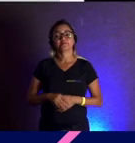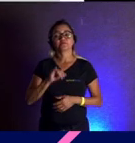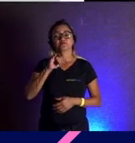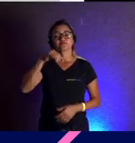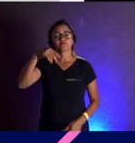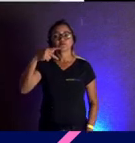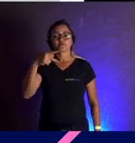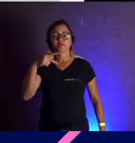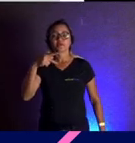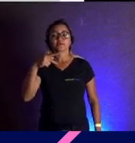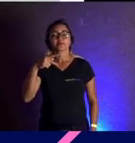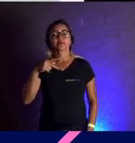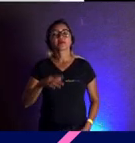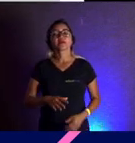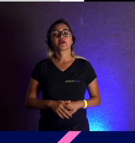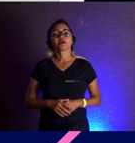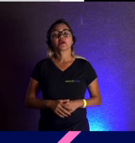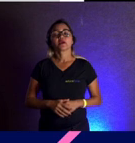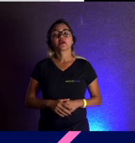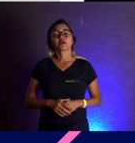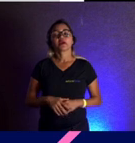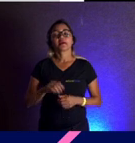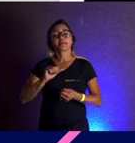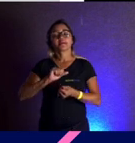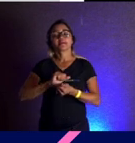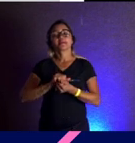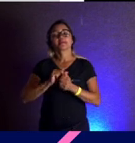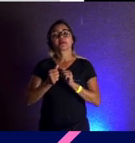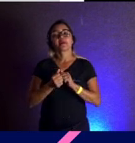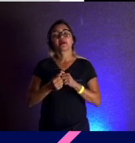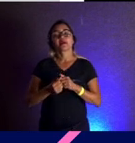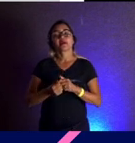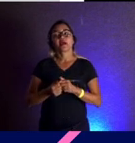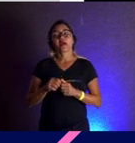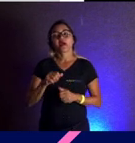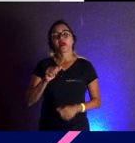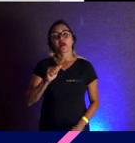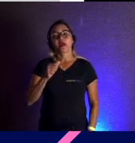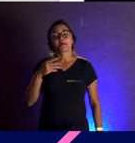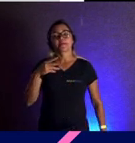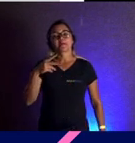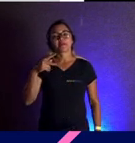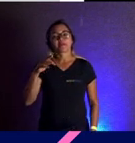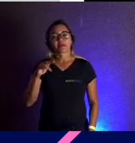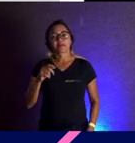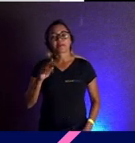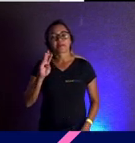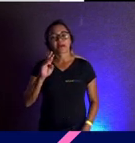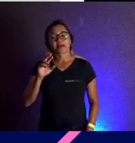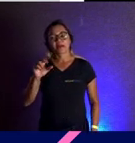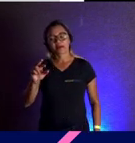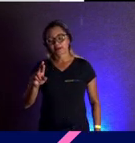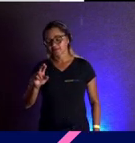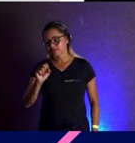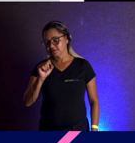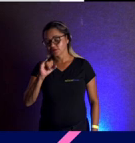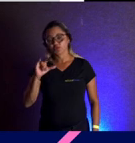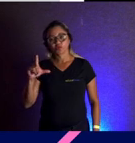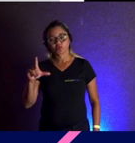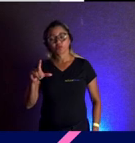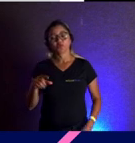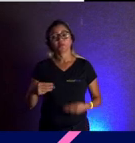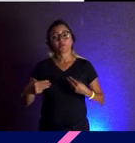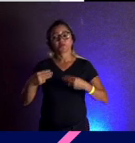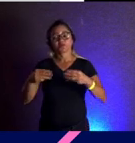uma plataforma aberta, que chama Adapta Brasil MCTI, ela é do Ministério da Ciência e Tecnologia, que tem nos